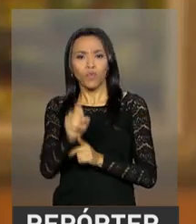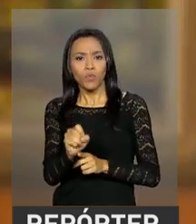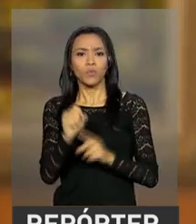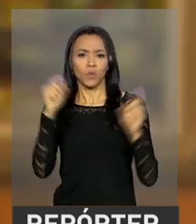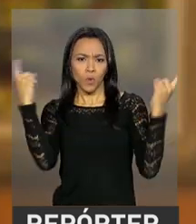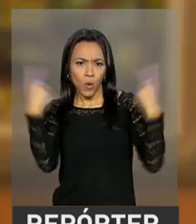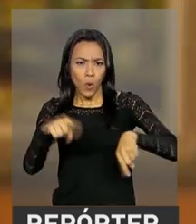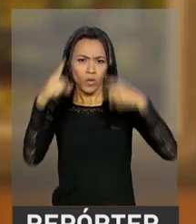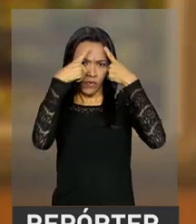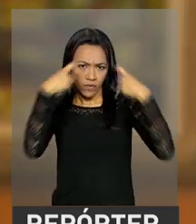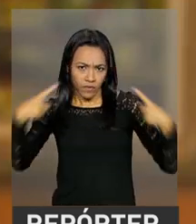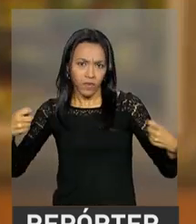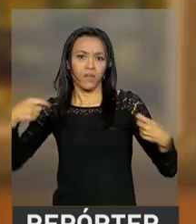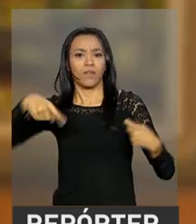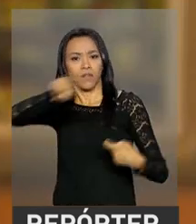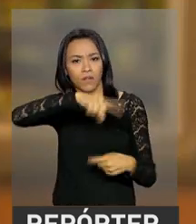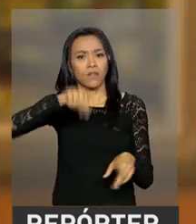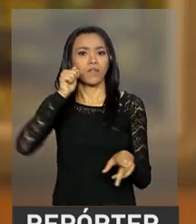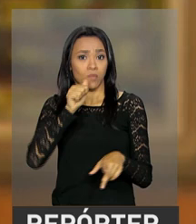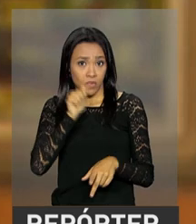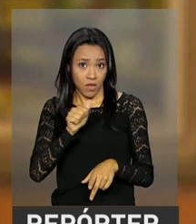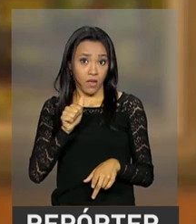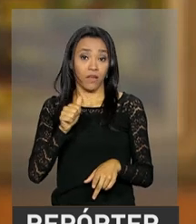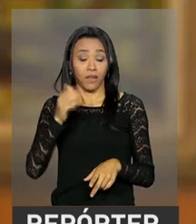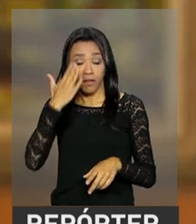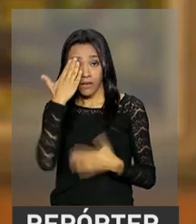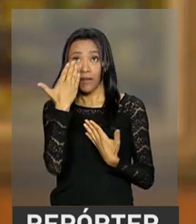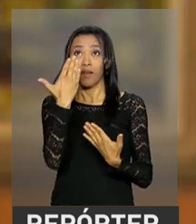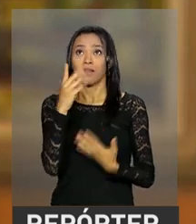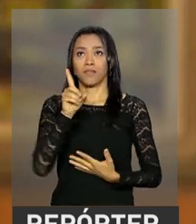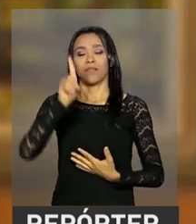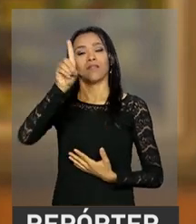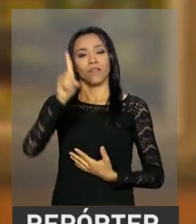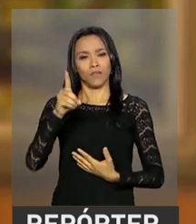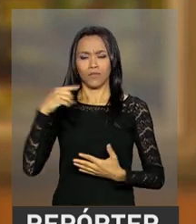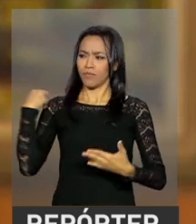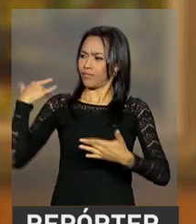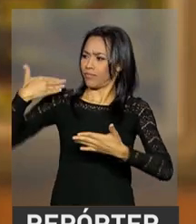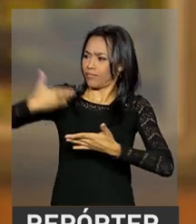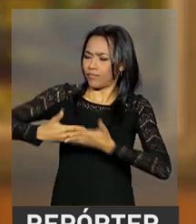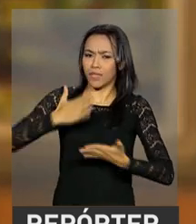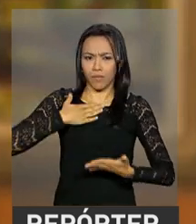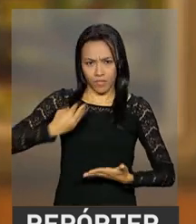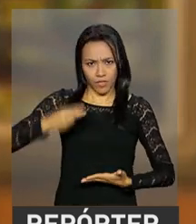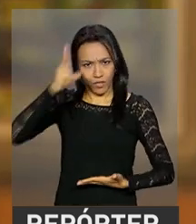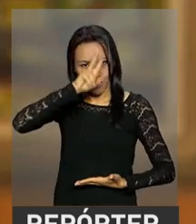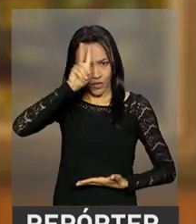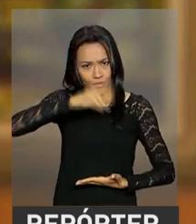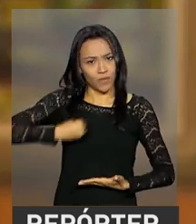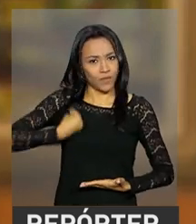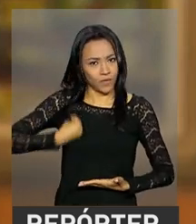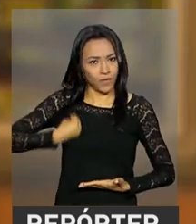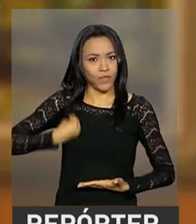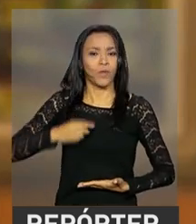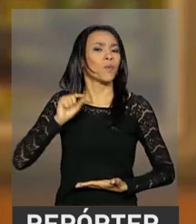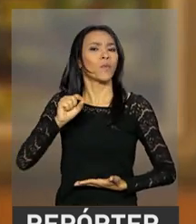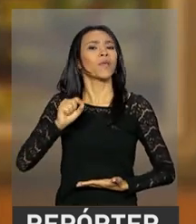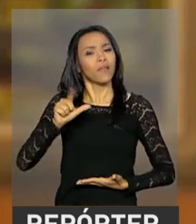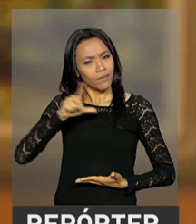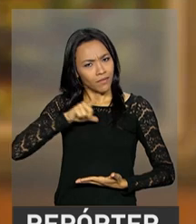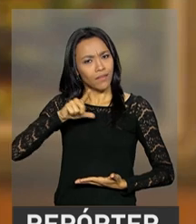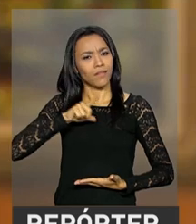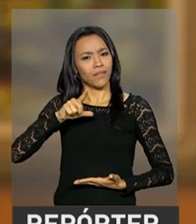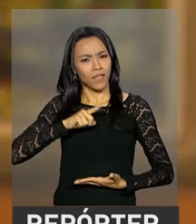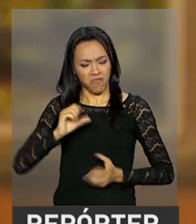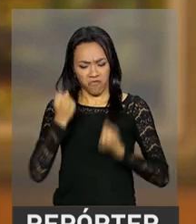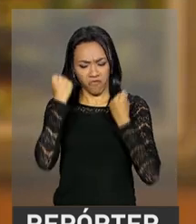violência contra a mulher. E graças a Deus, eu tenho tido ao longo da minha história uma presença